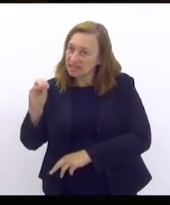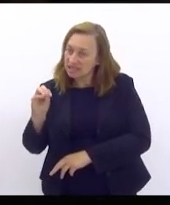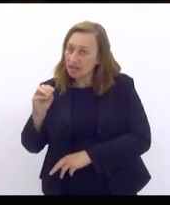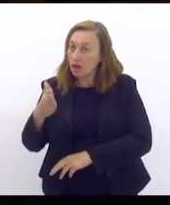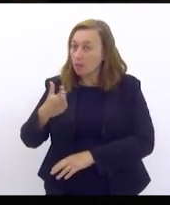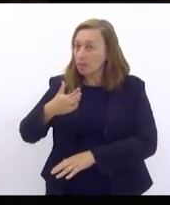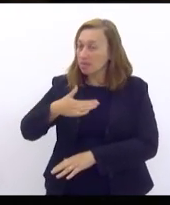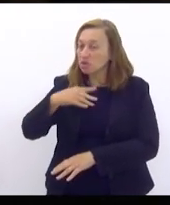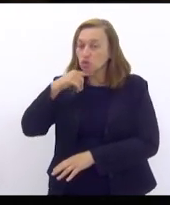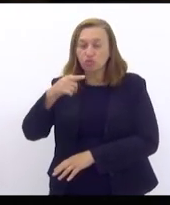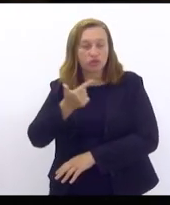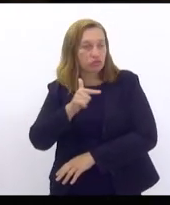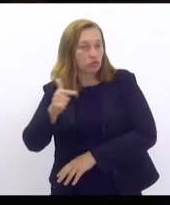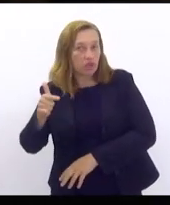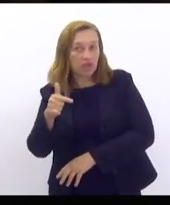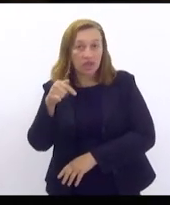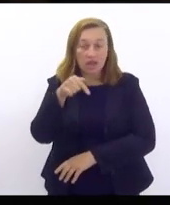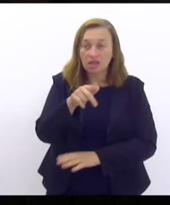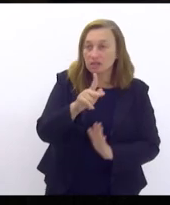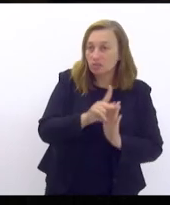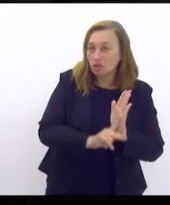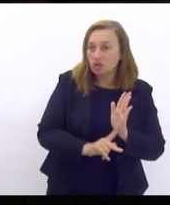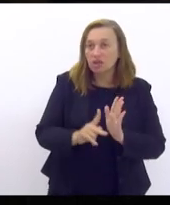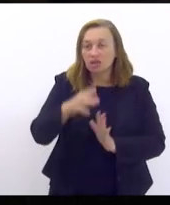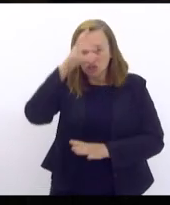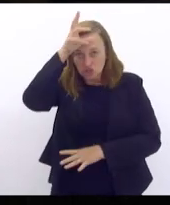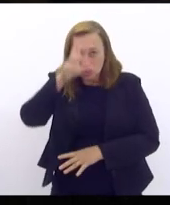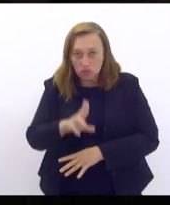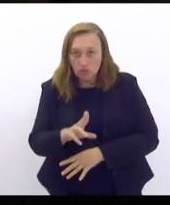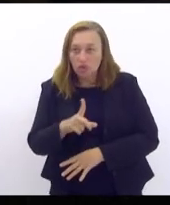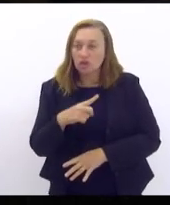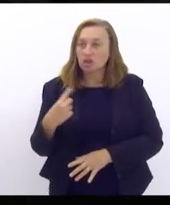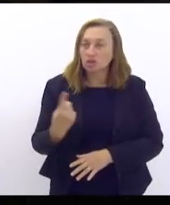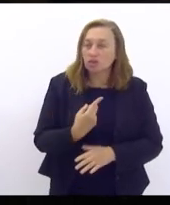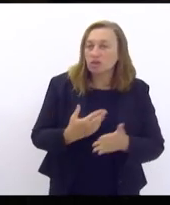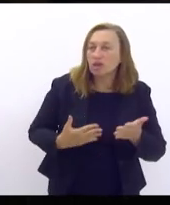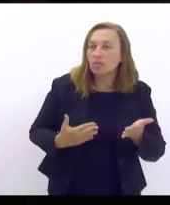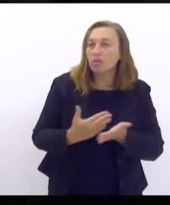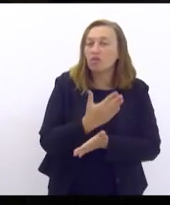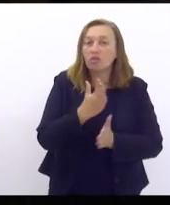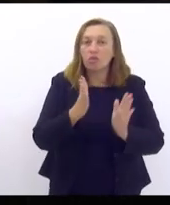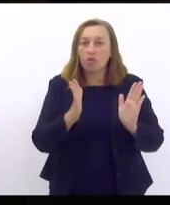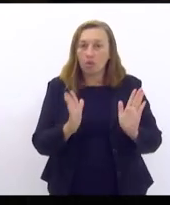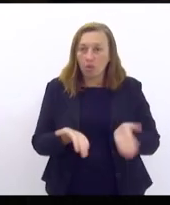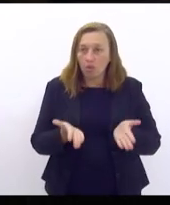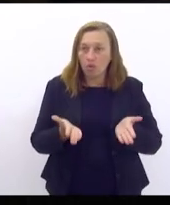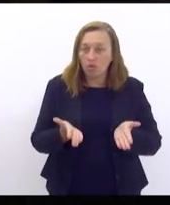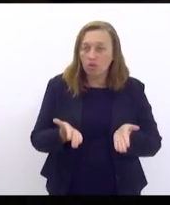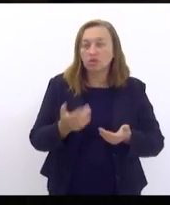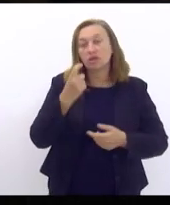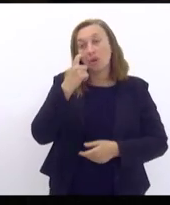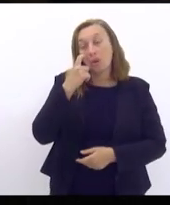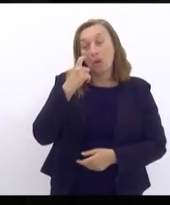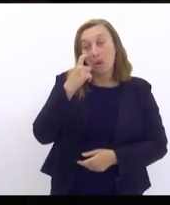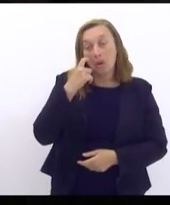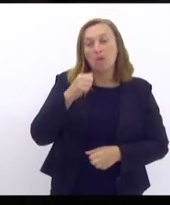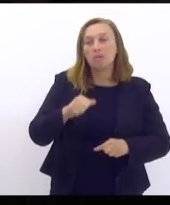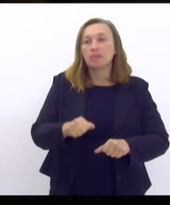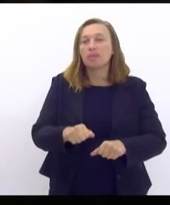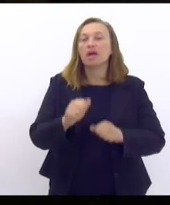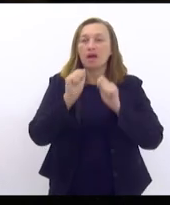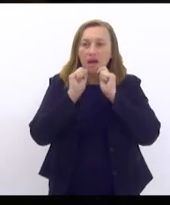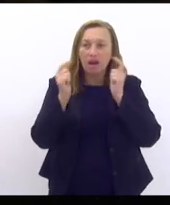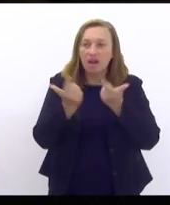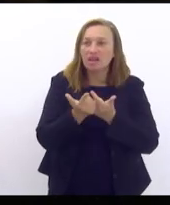eu não tenho dúvida que esse projeto que a Tia Ju, que nós aprovamos hoje aqui na Assembleia Legislativa, é